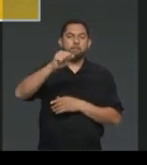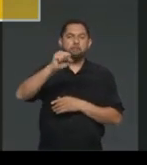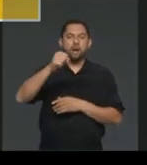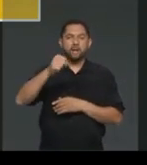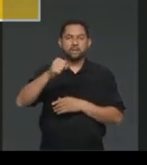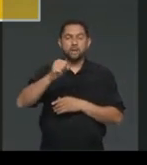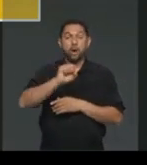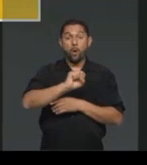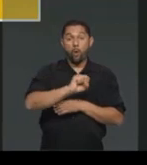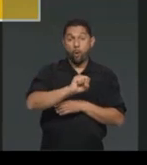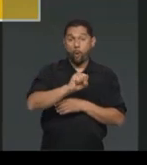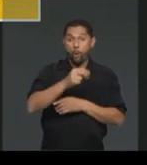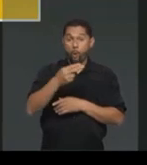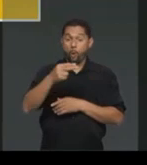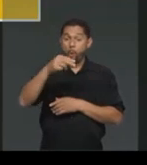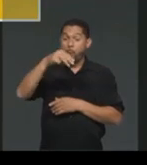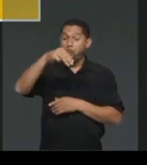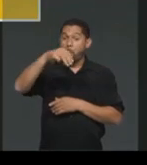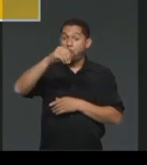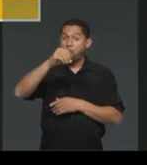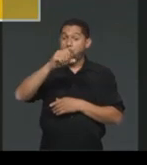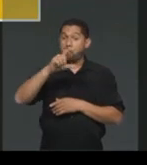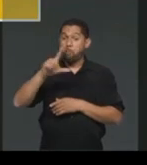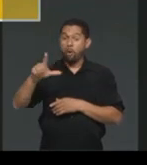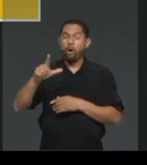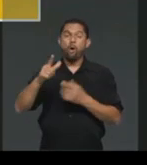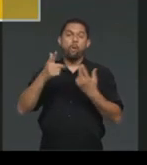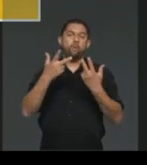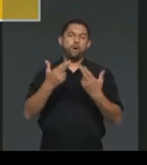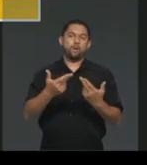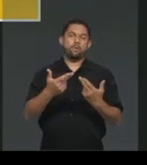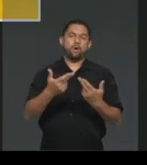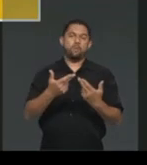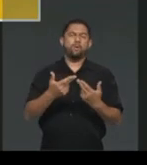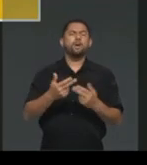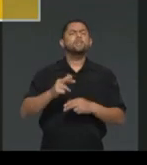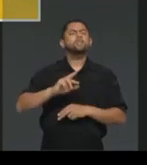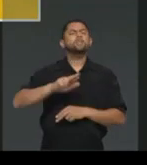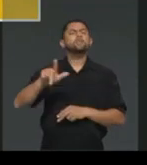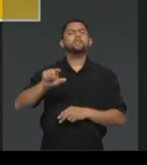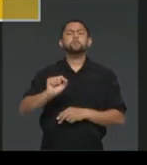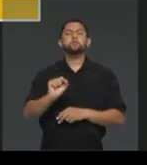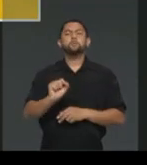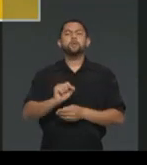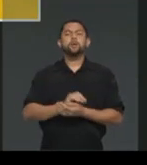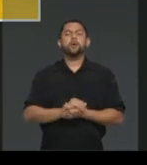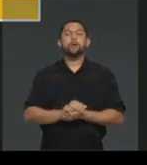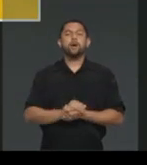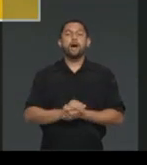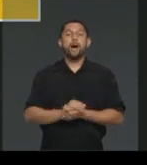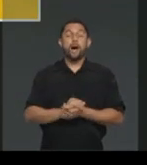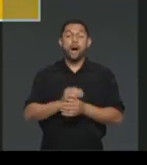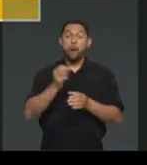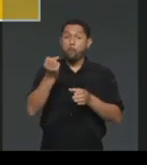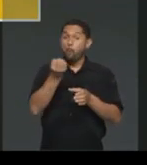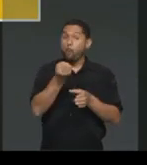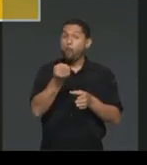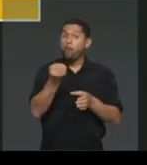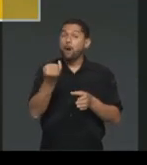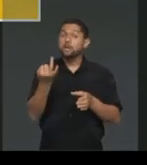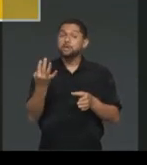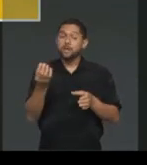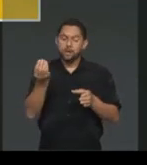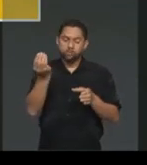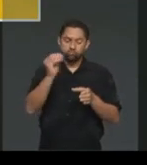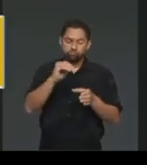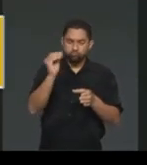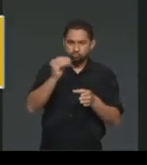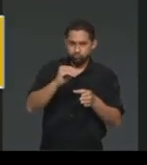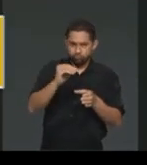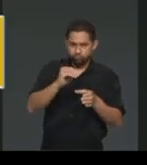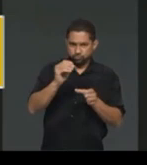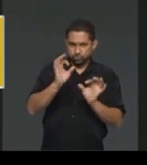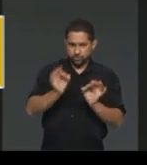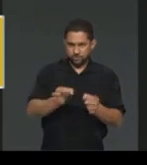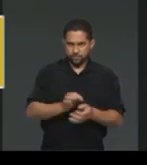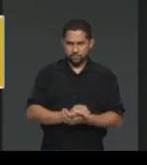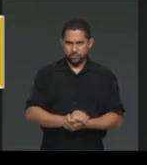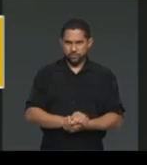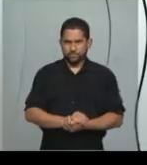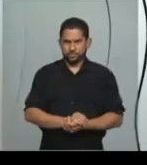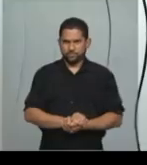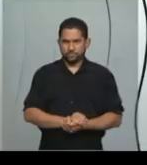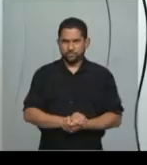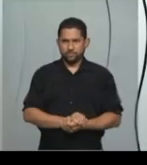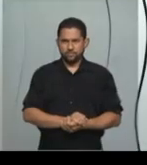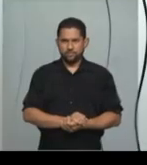mols do meu soluto. O que vai variar será a concentração e o volume final.